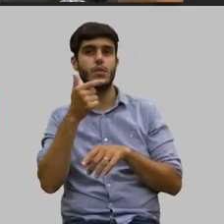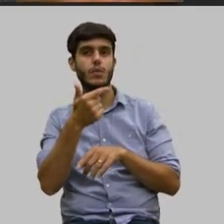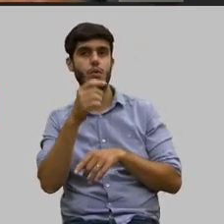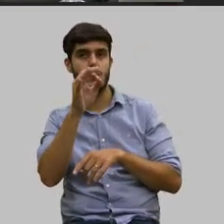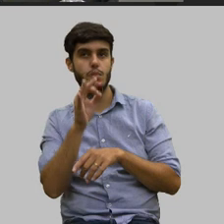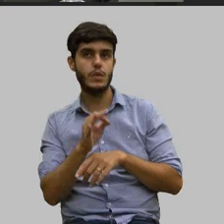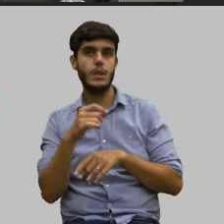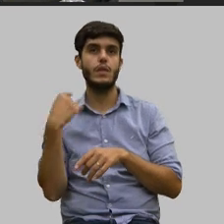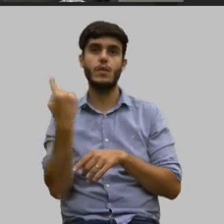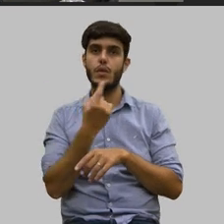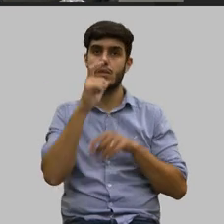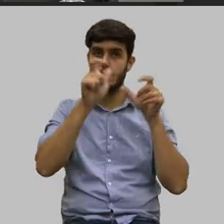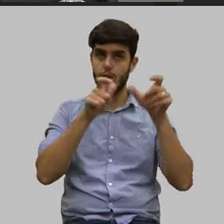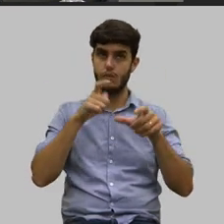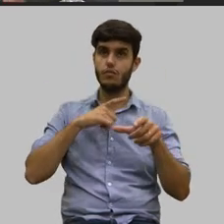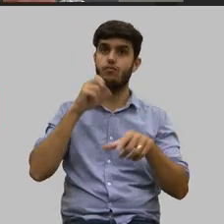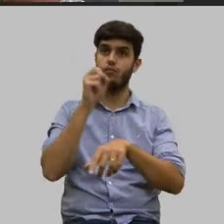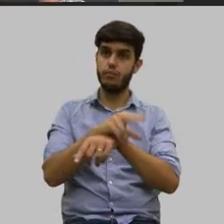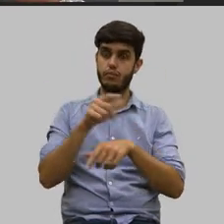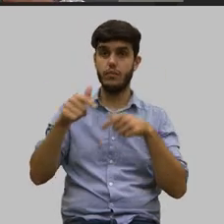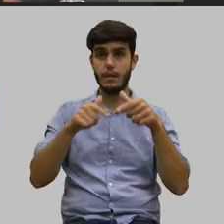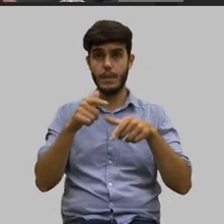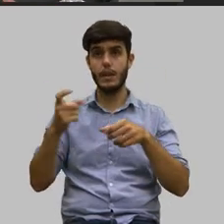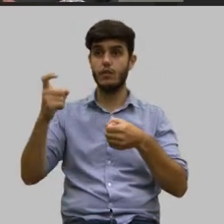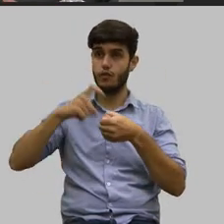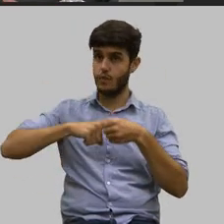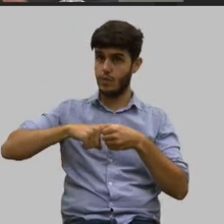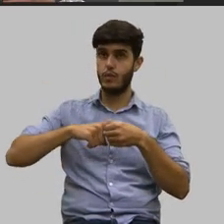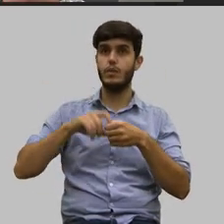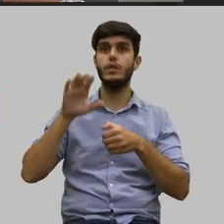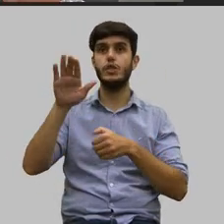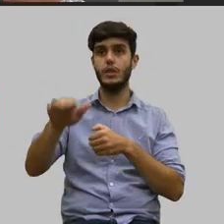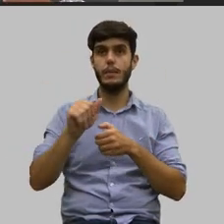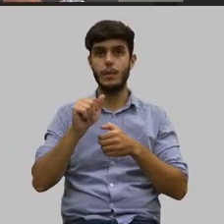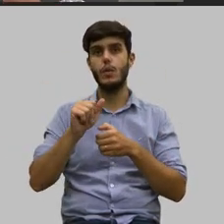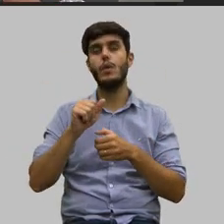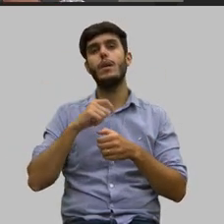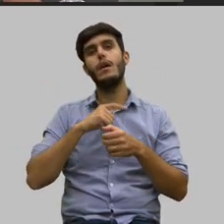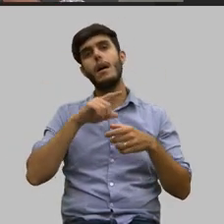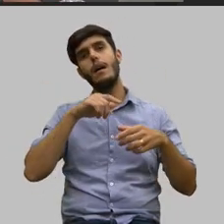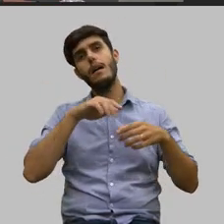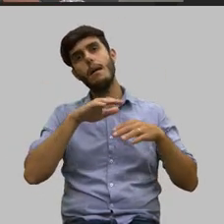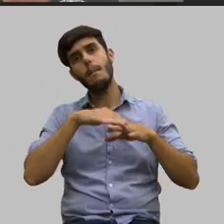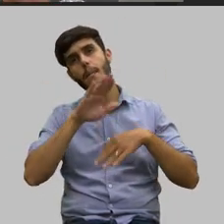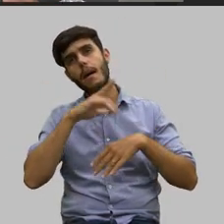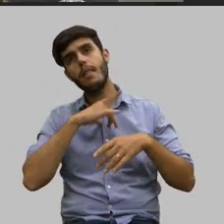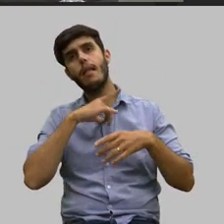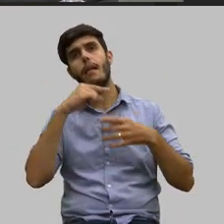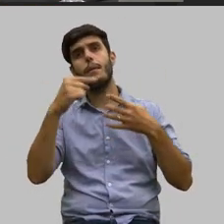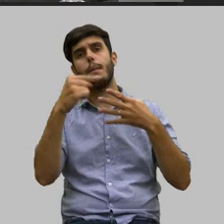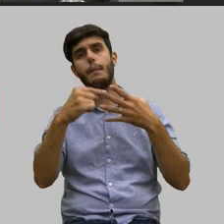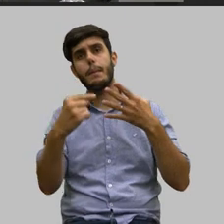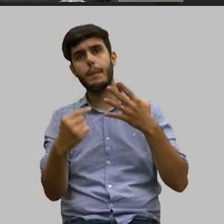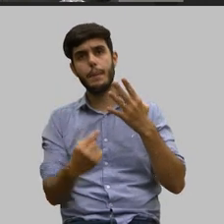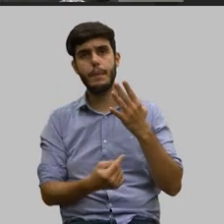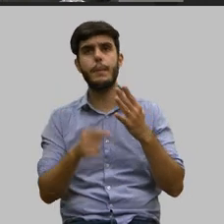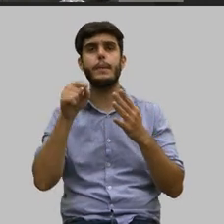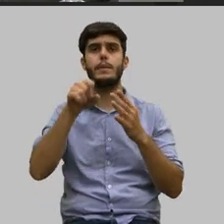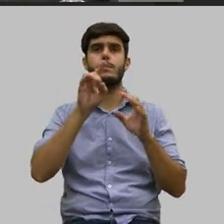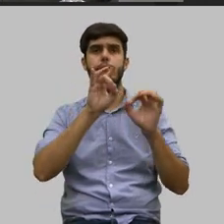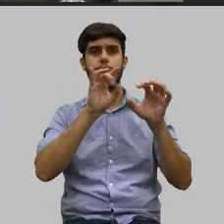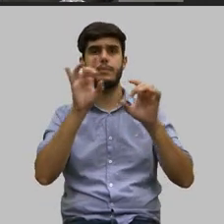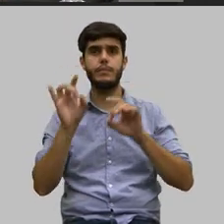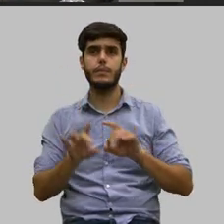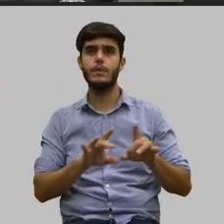nosso efetivo são efetivos reconvocados os demais são distribuídos especificamente dentro dos quadros específicos que a